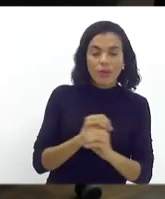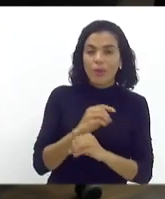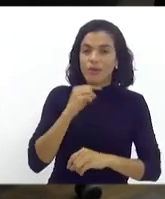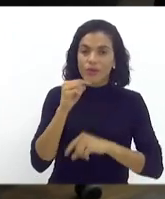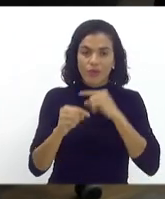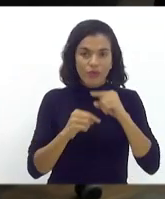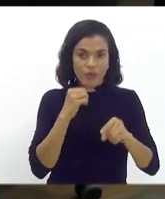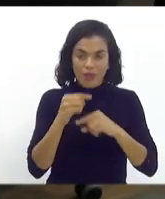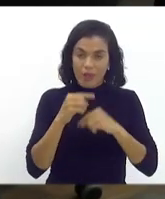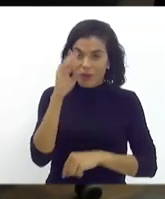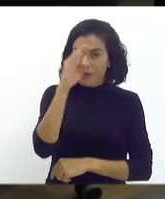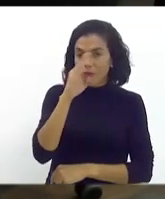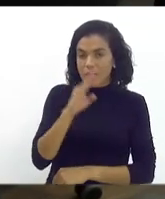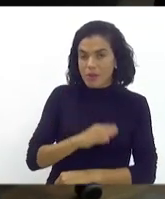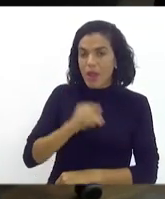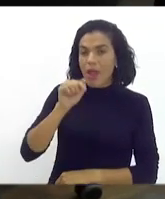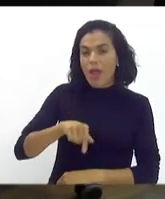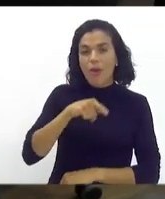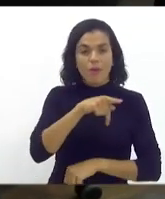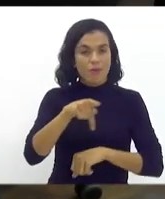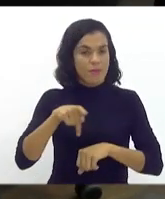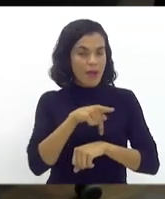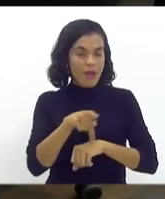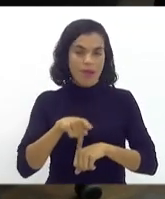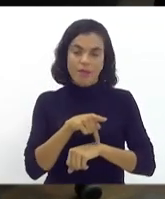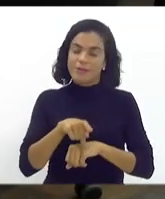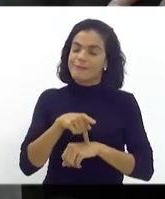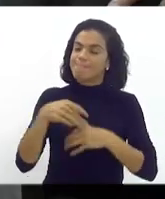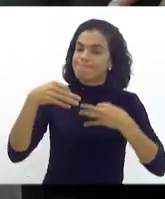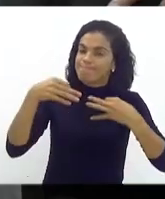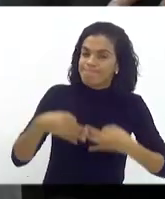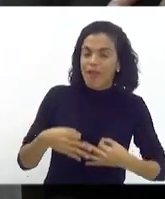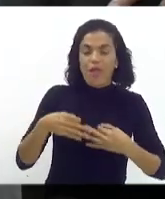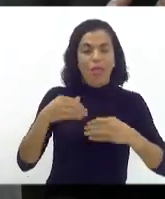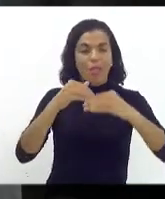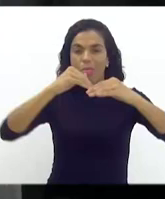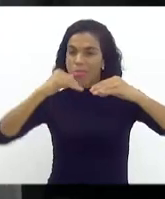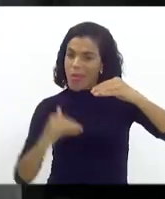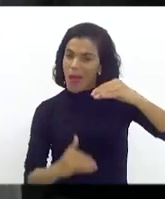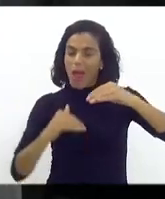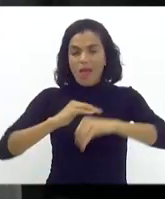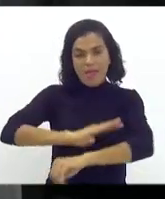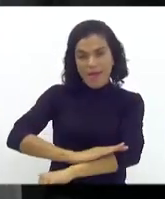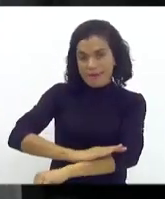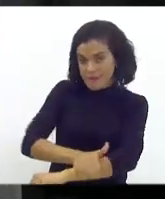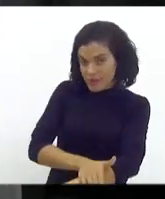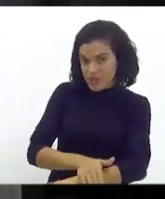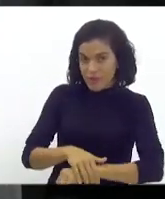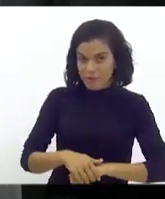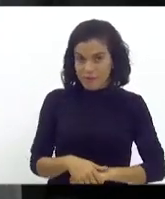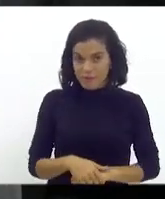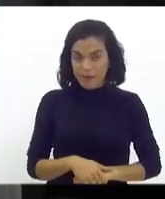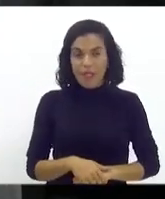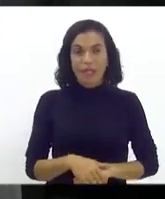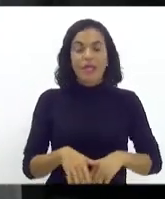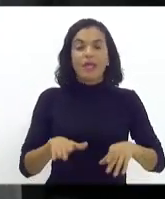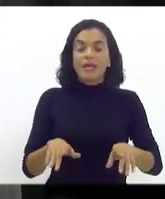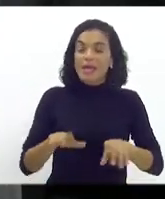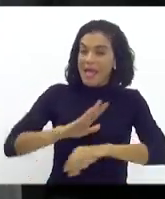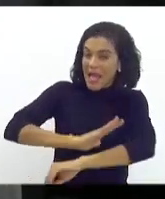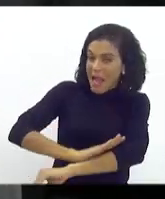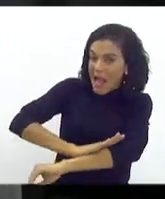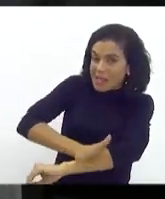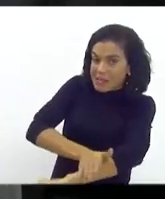de que o Brasil é um país profundamente desigual e racista E que esse